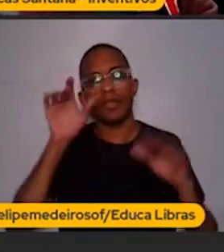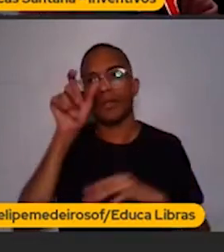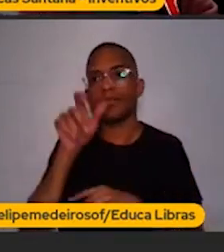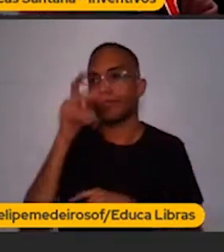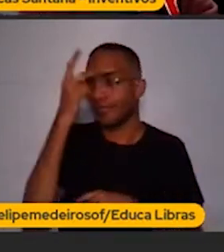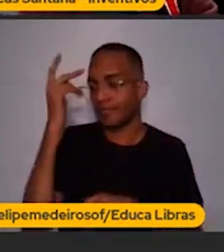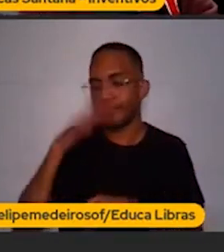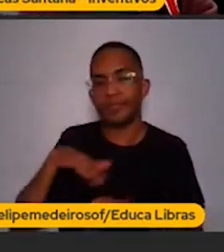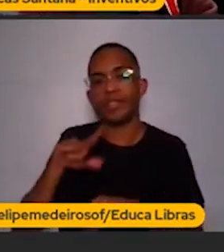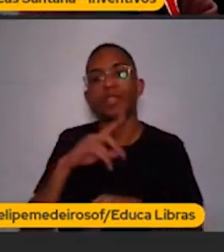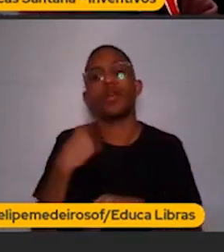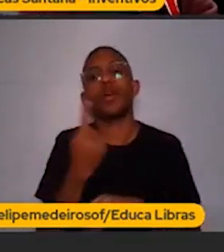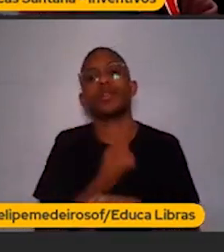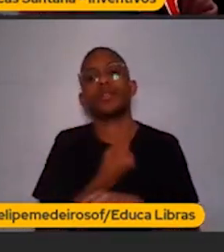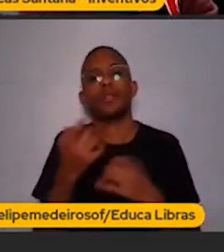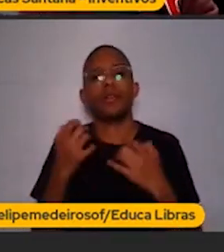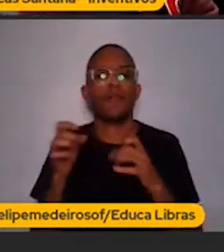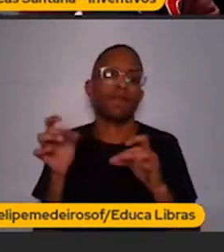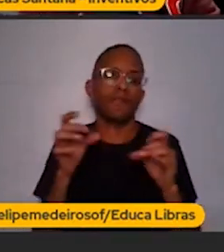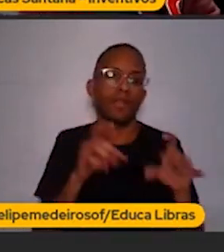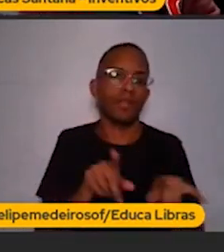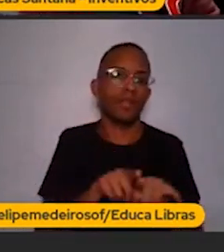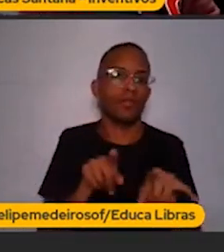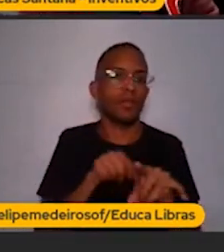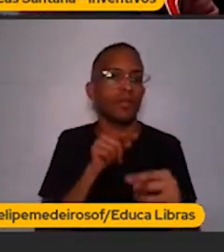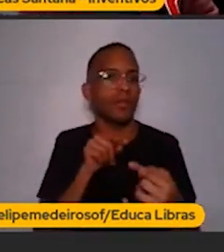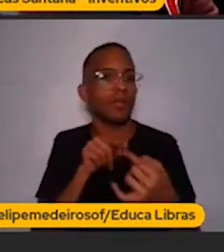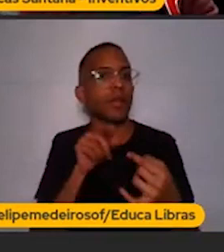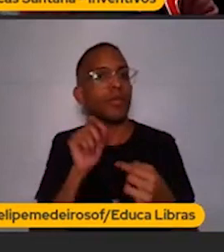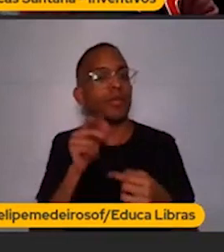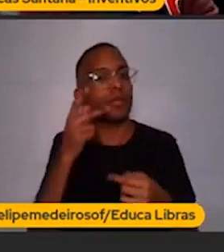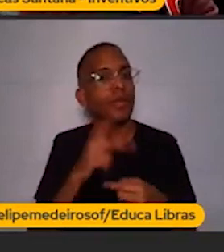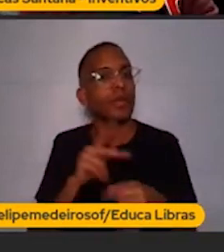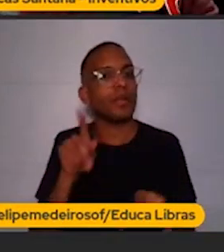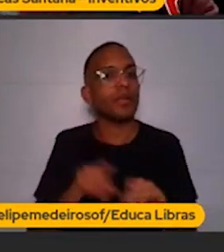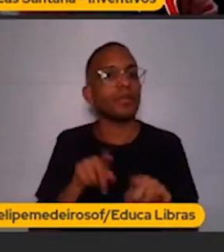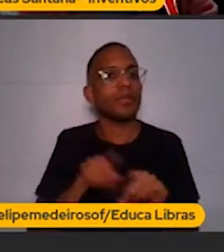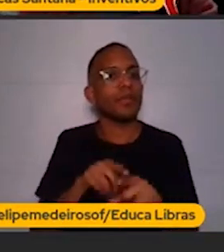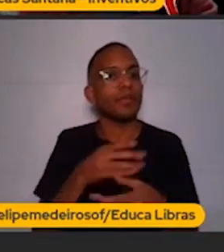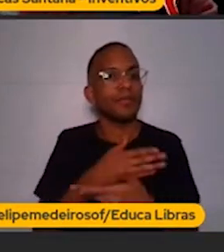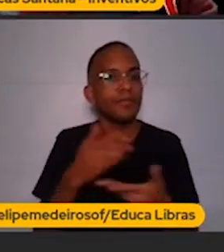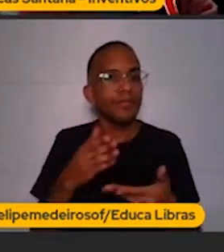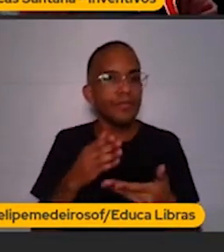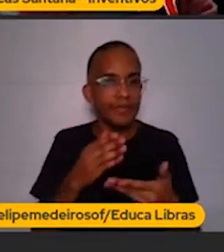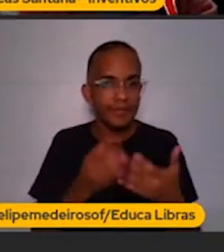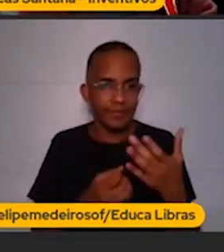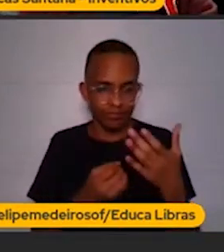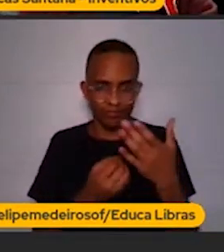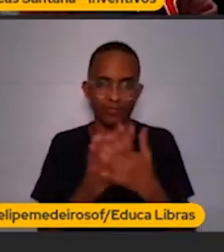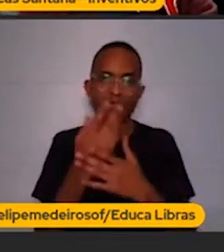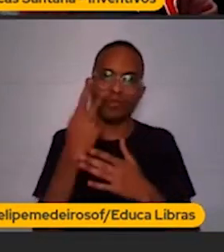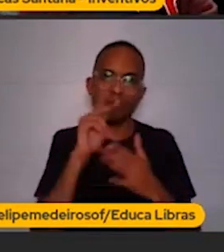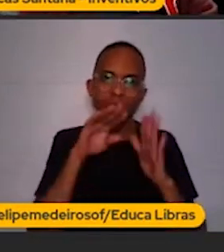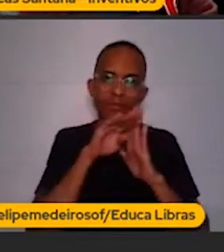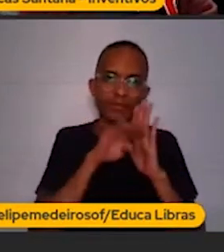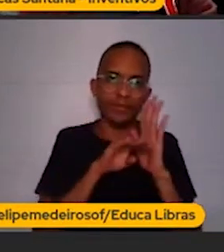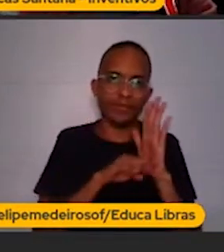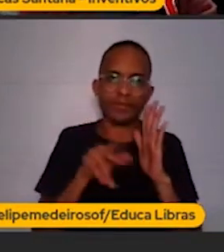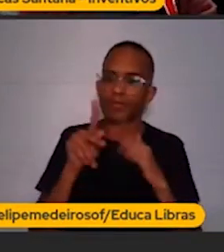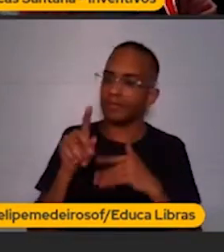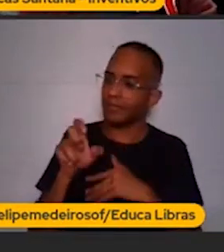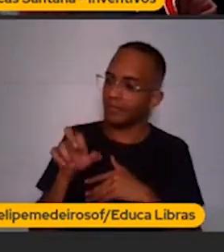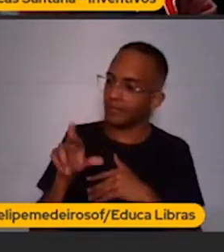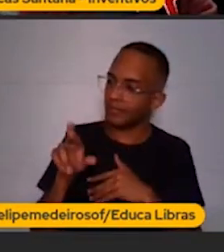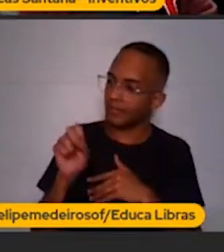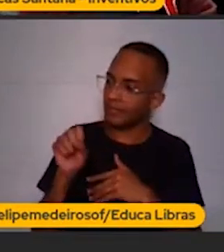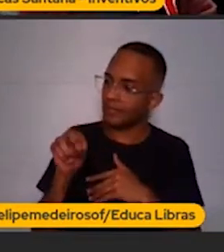para quem a gente quer vender. Faz sentido a gente pensar de fato nela. Então, quando vocês estiverem fazendo esse gerador de personas, respondam quem é essa